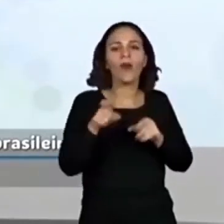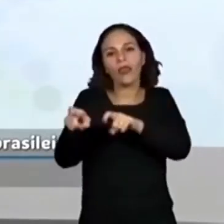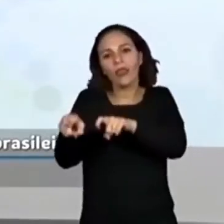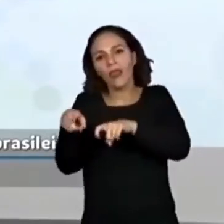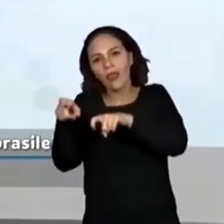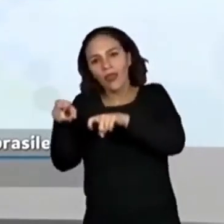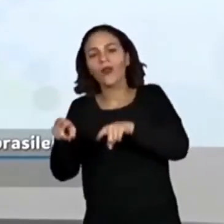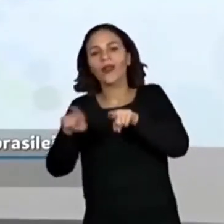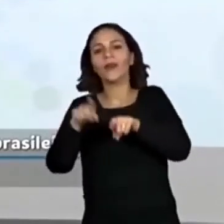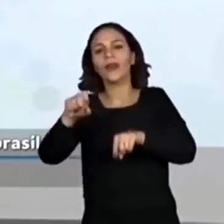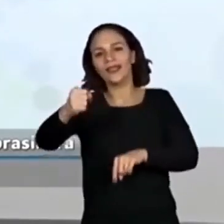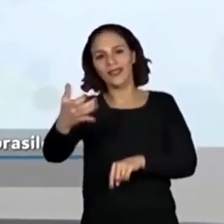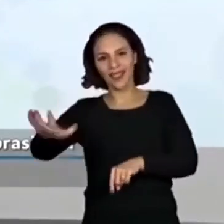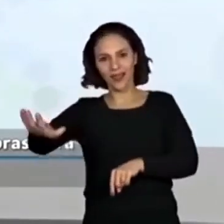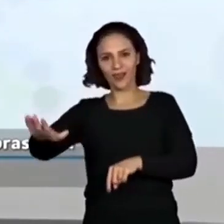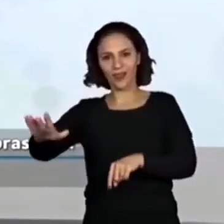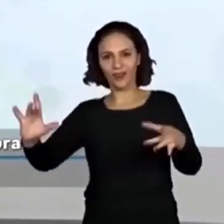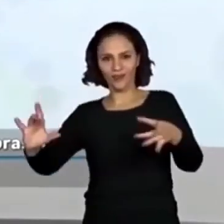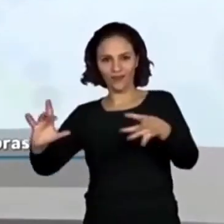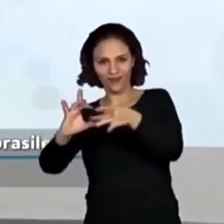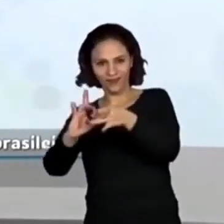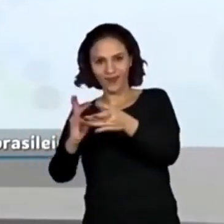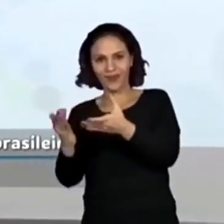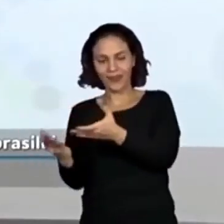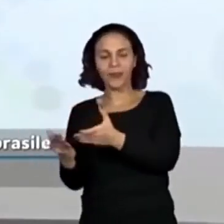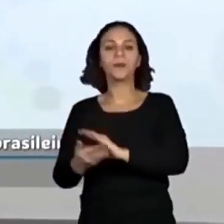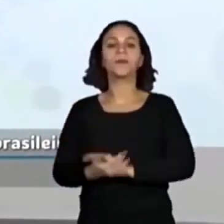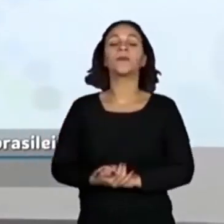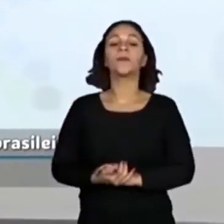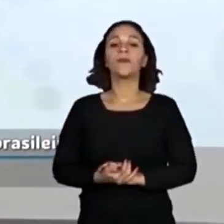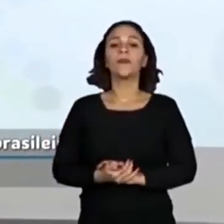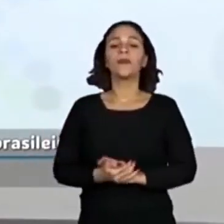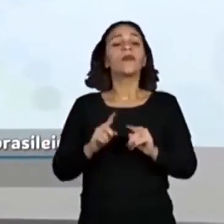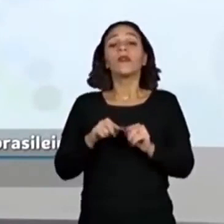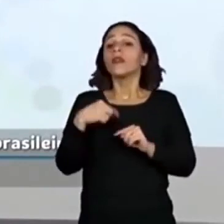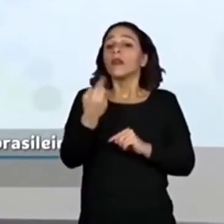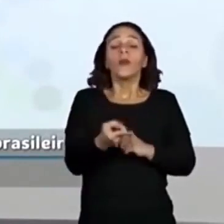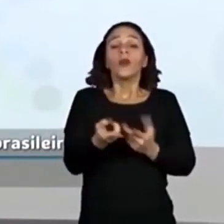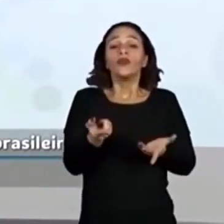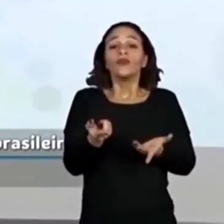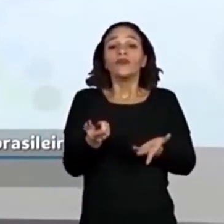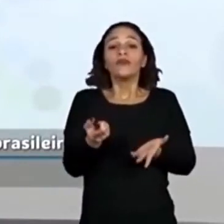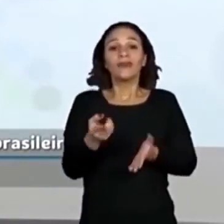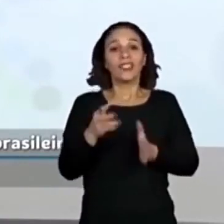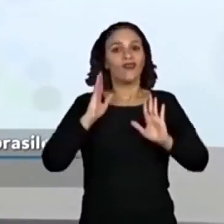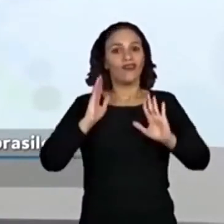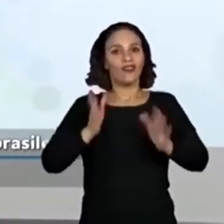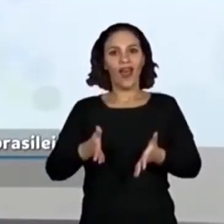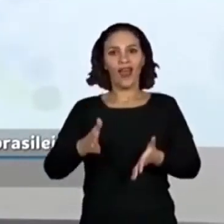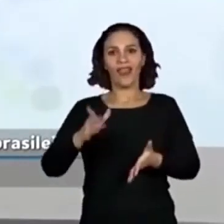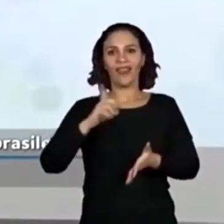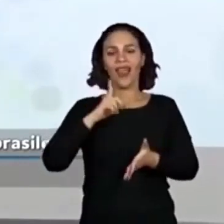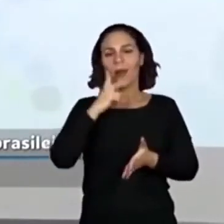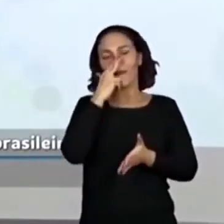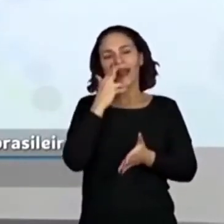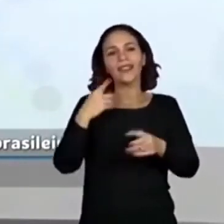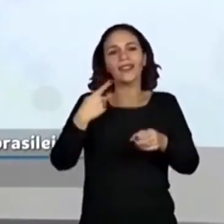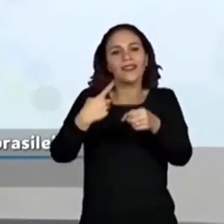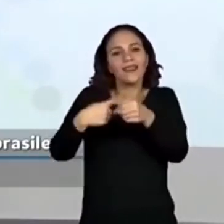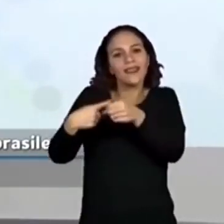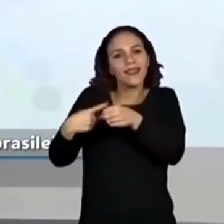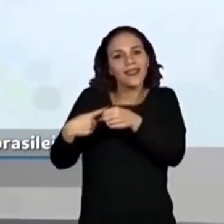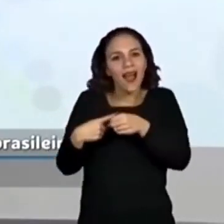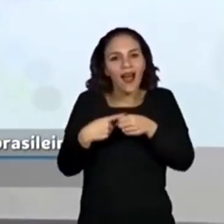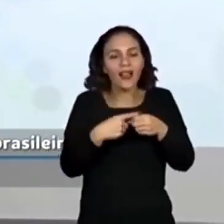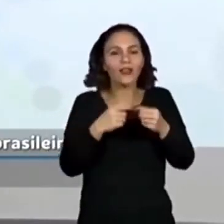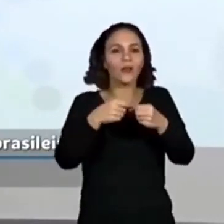até o Porto de Santos. E depois, com isso, o que eles fizeram? Né? Já existia uma urbanização, São